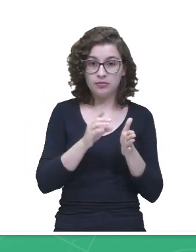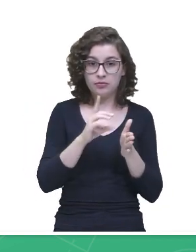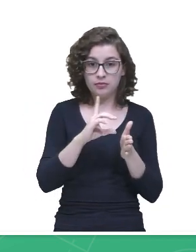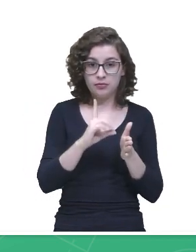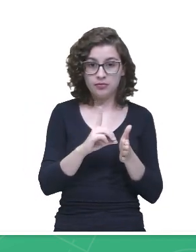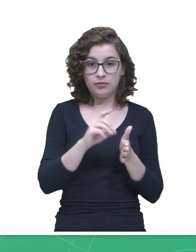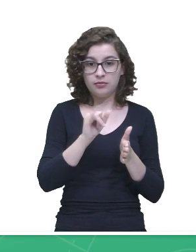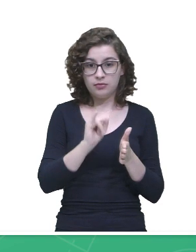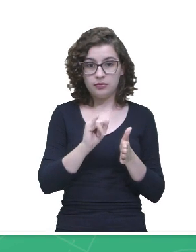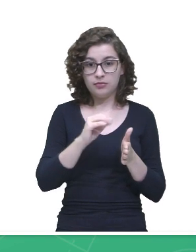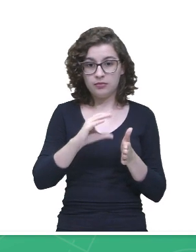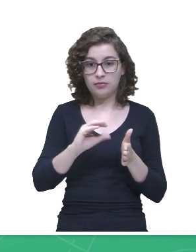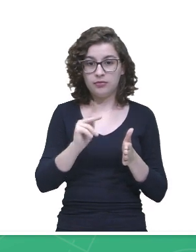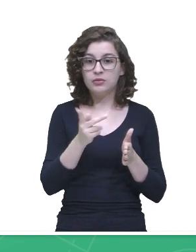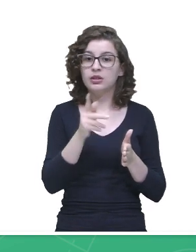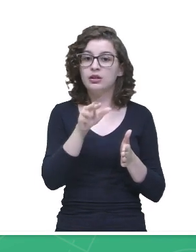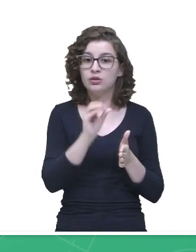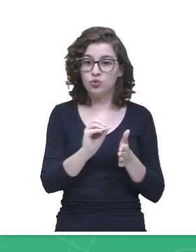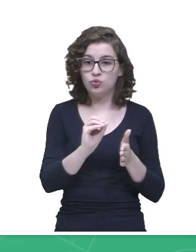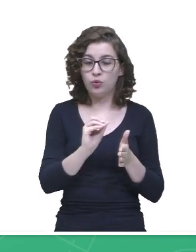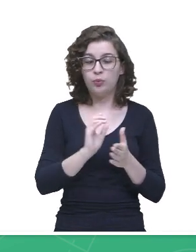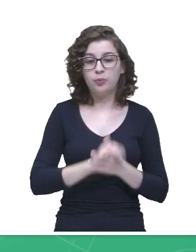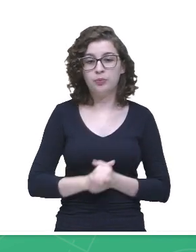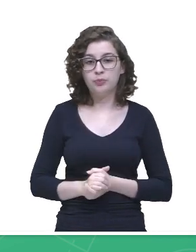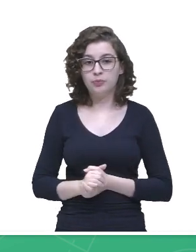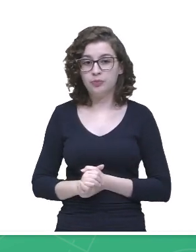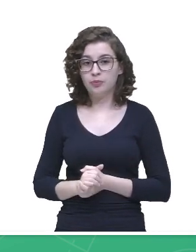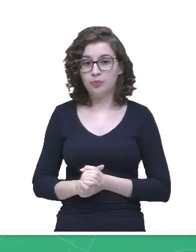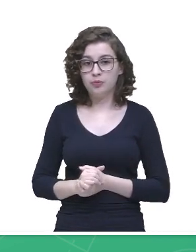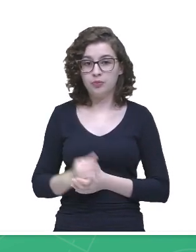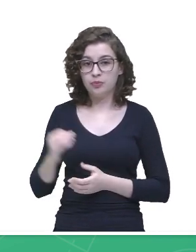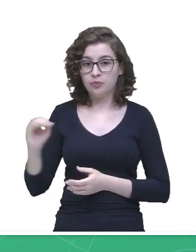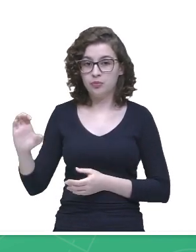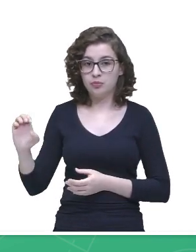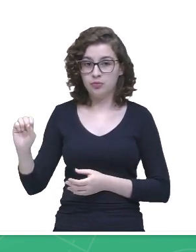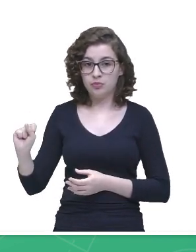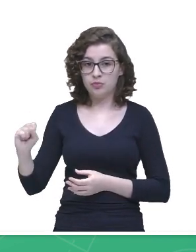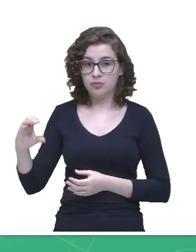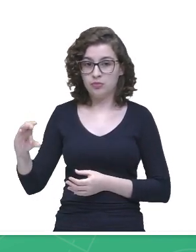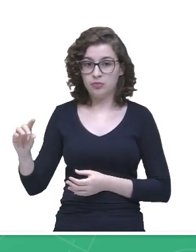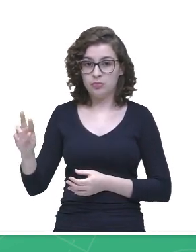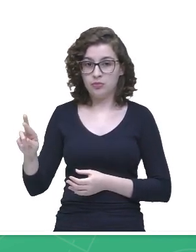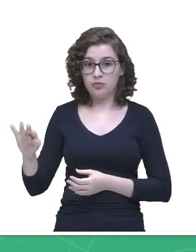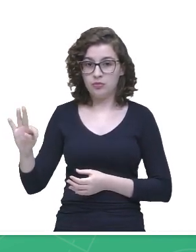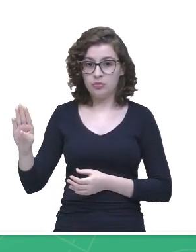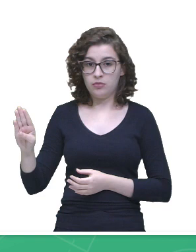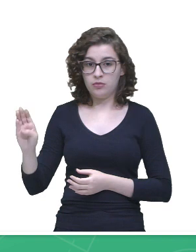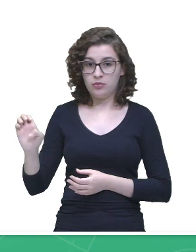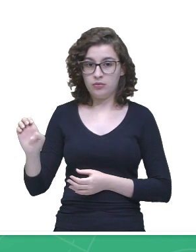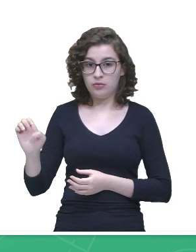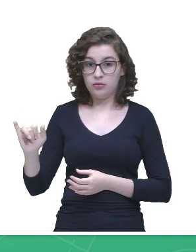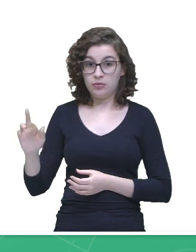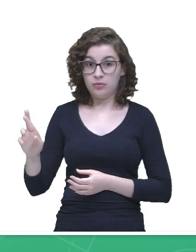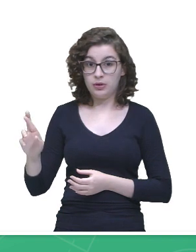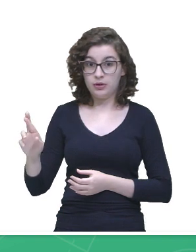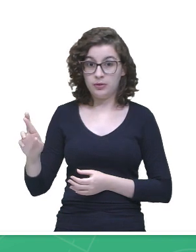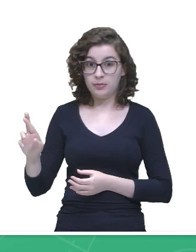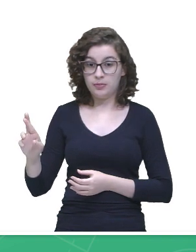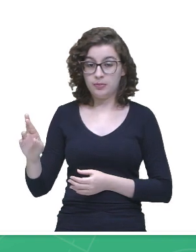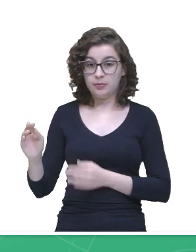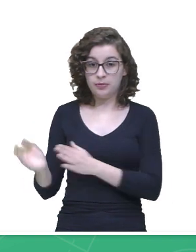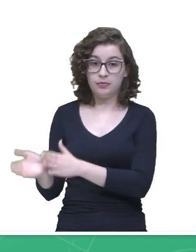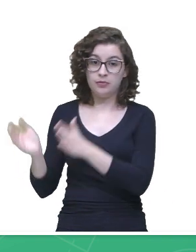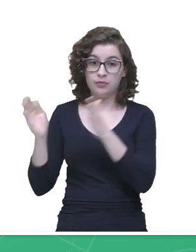como ele é irregular, mudou completamente, né? O verbo escrever, ele é da mesma forma como se